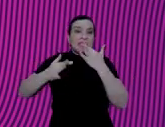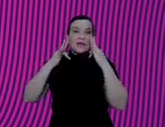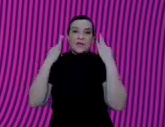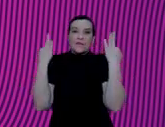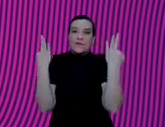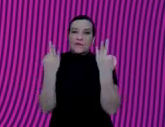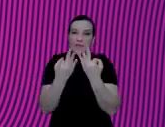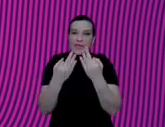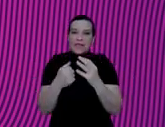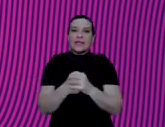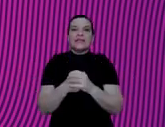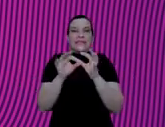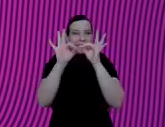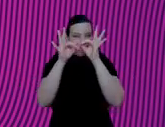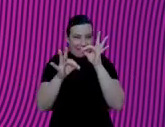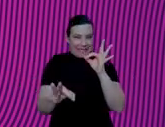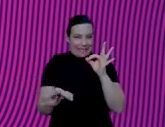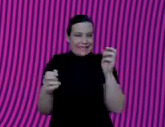grande.